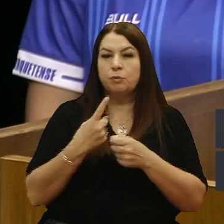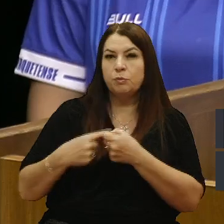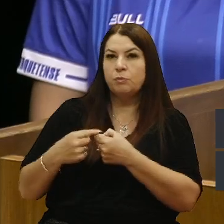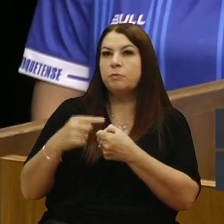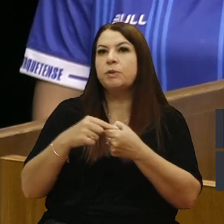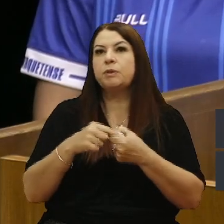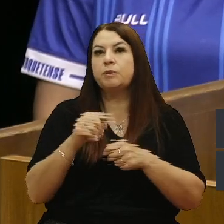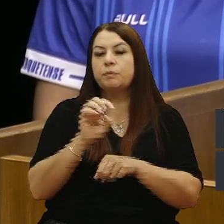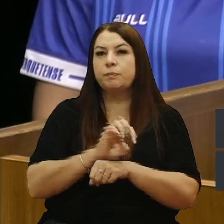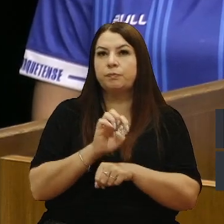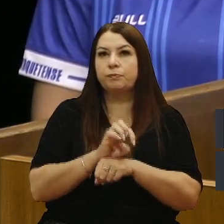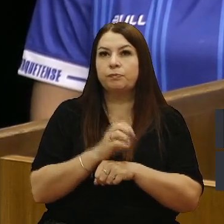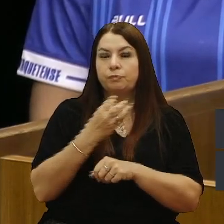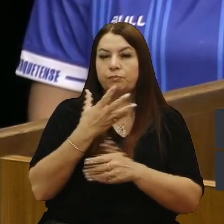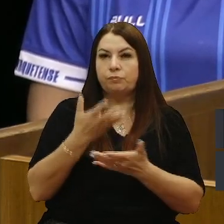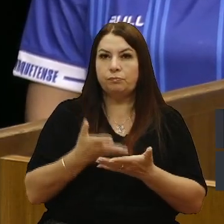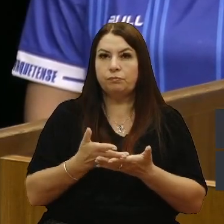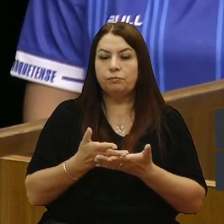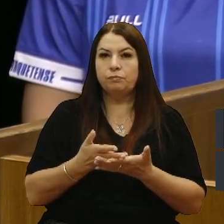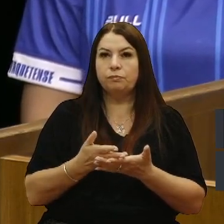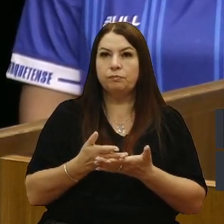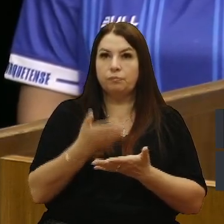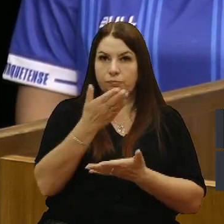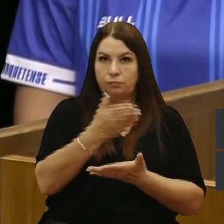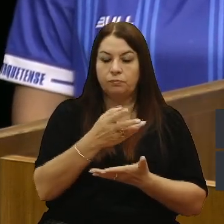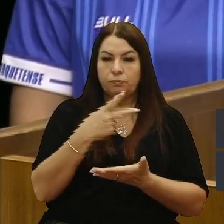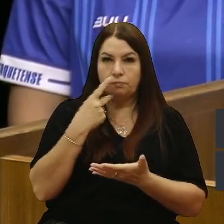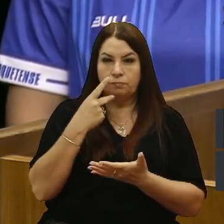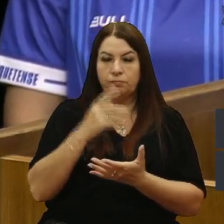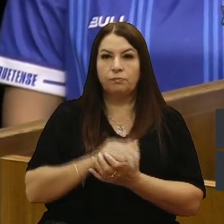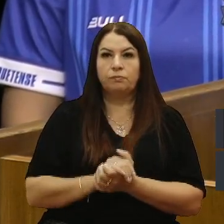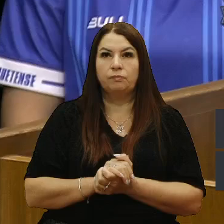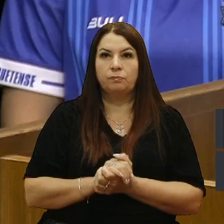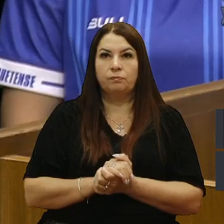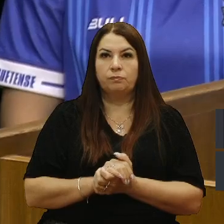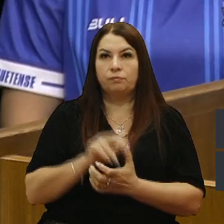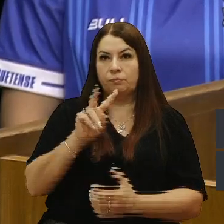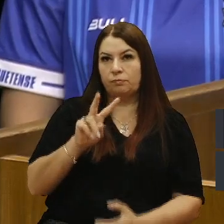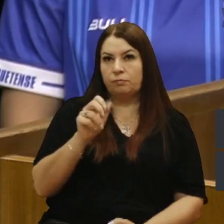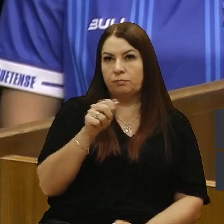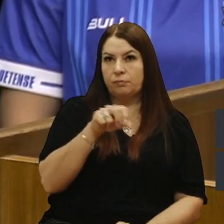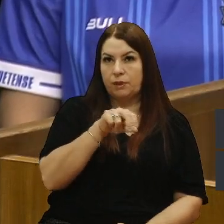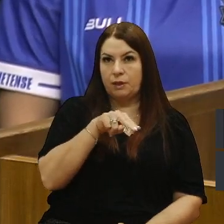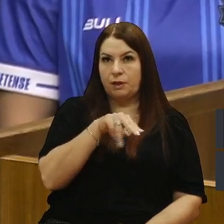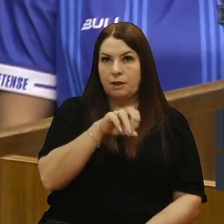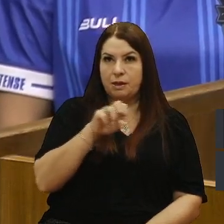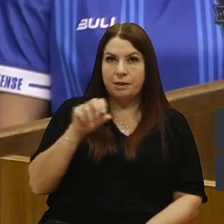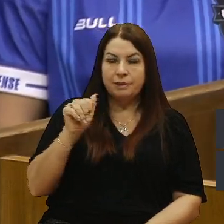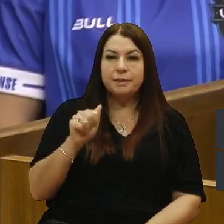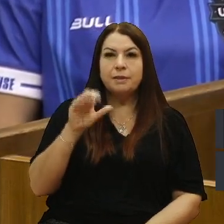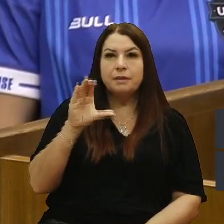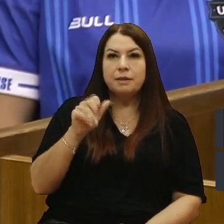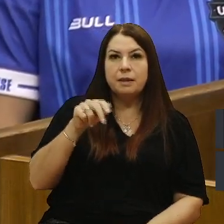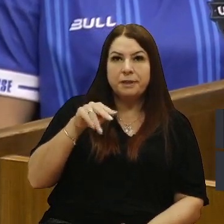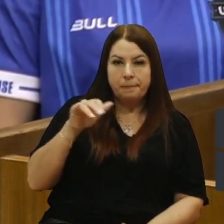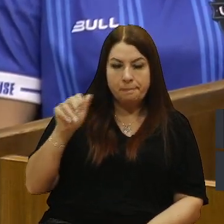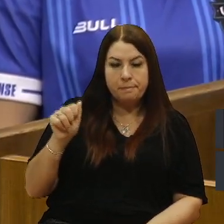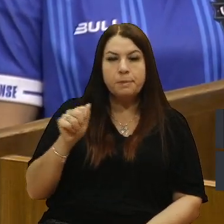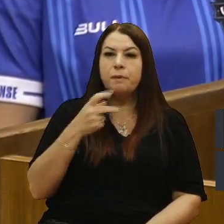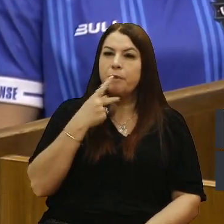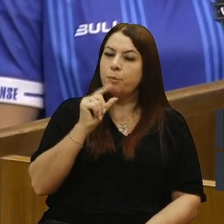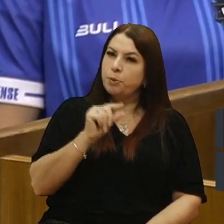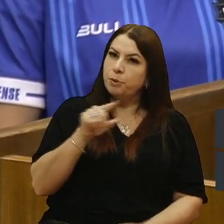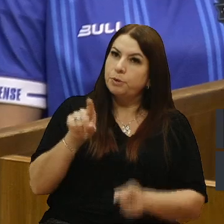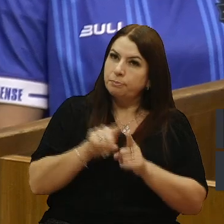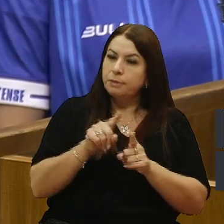e estado. Bom, agora, pessoal, eu vou passar a palavra, então, para a Vanessa e para a Camila, elas vão falar um pouquinho também, tá, aqui,